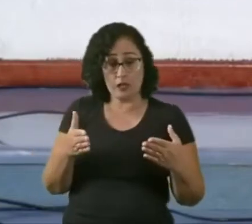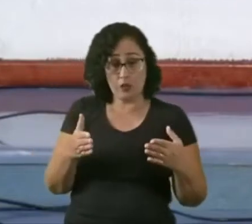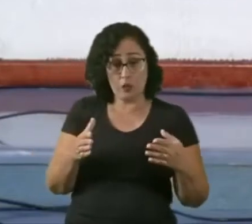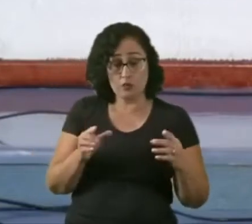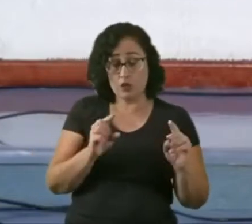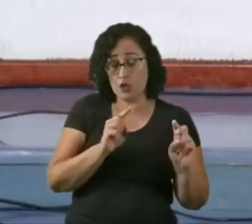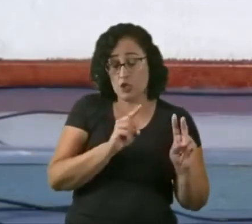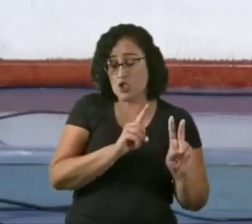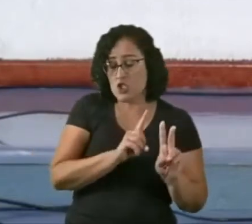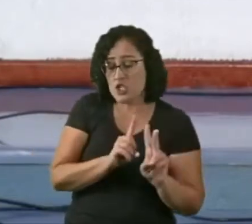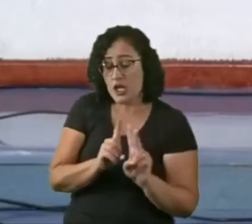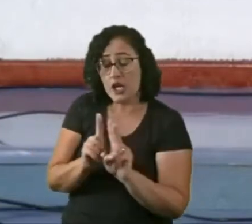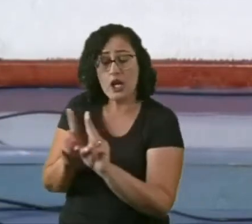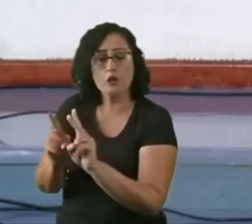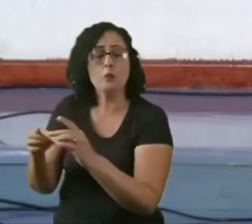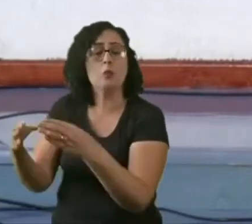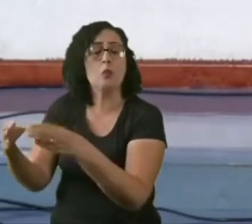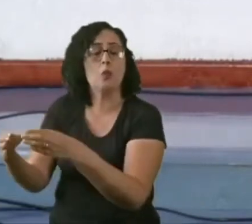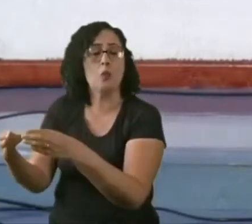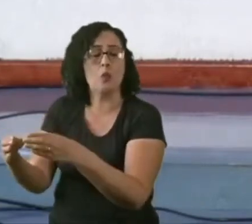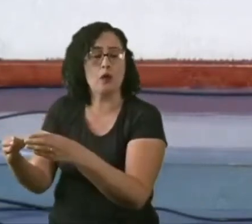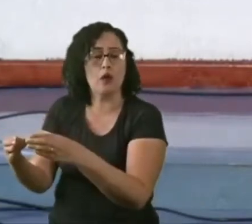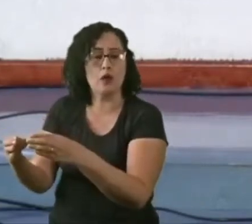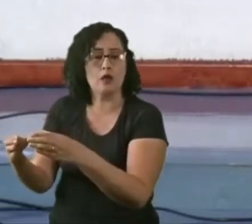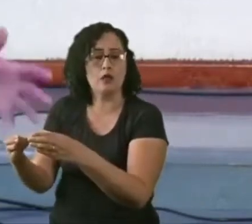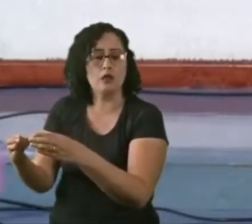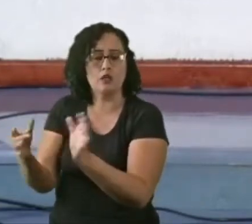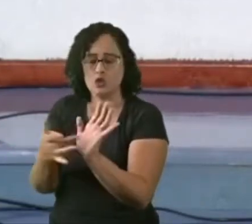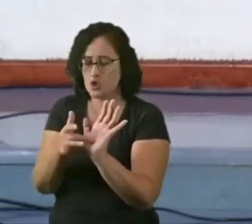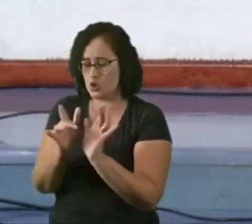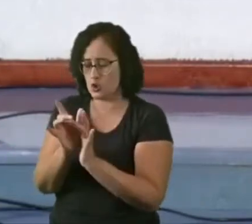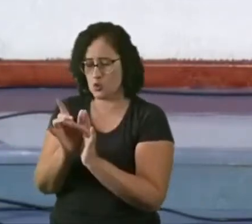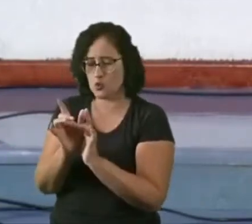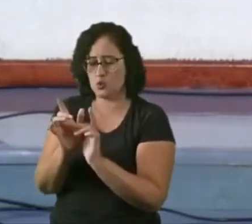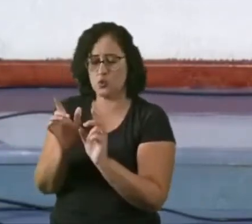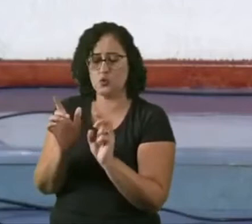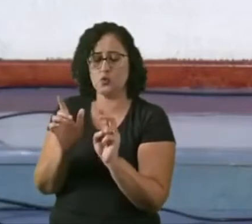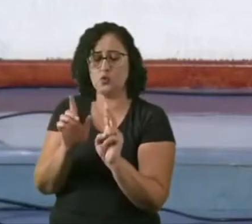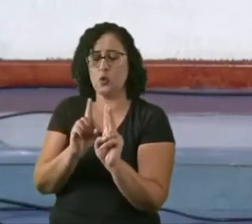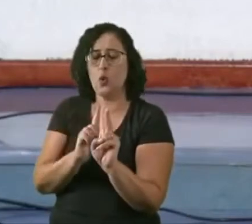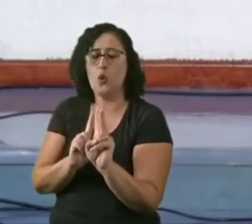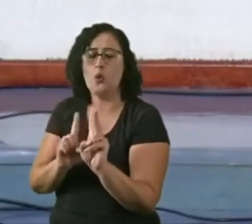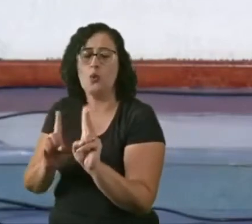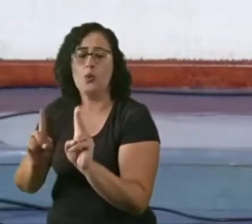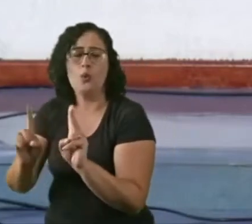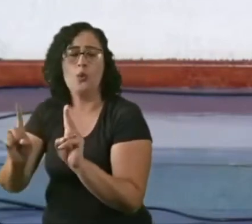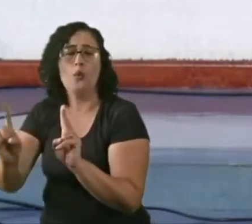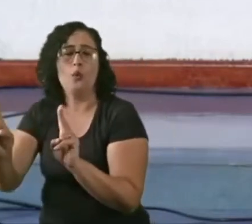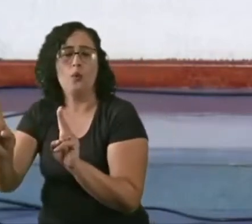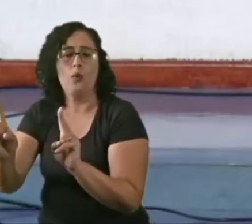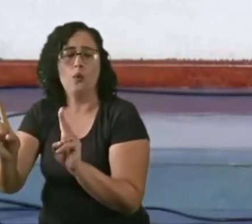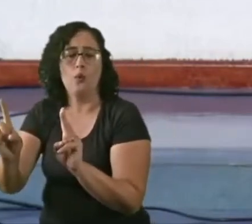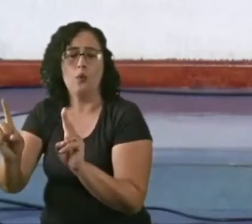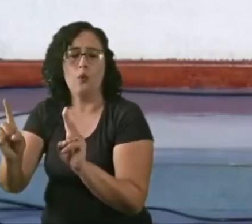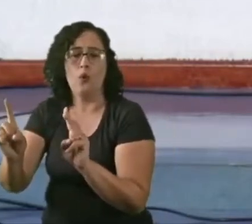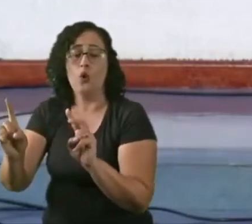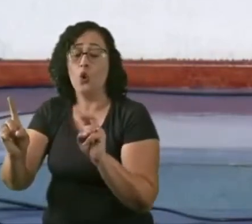indo, Jesus fez como que ia mais adiante, mas eles insistiram muito com